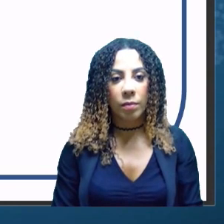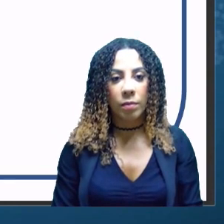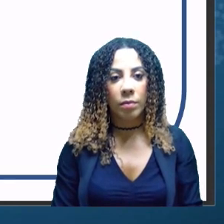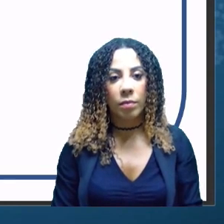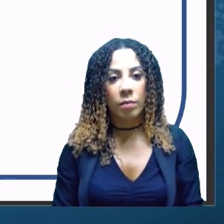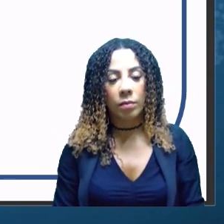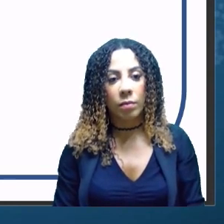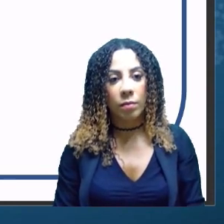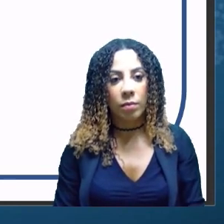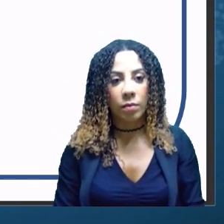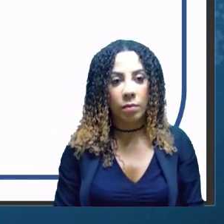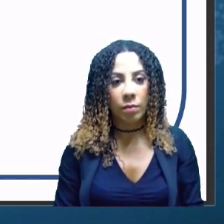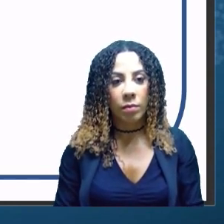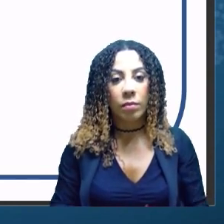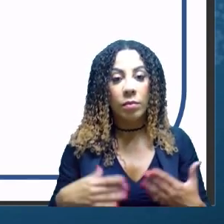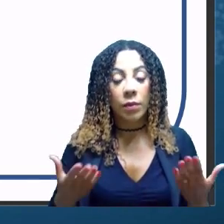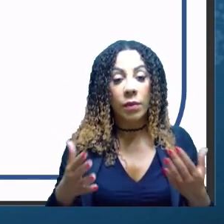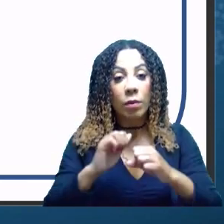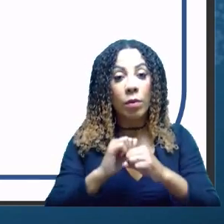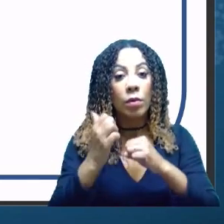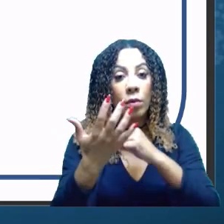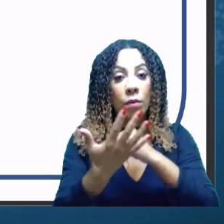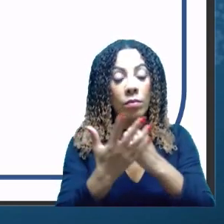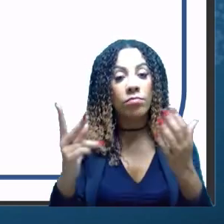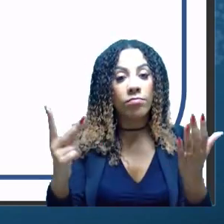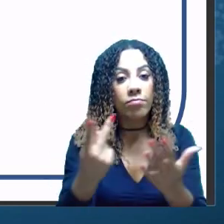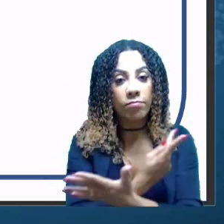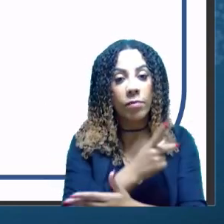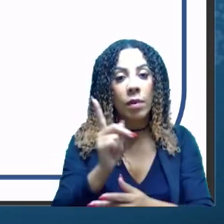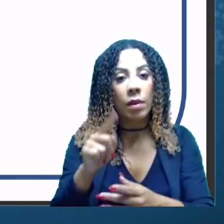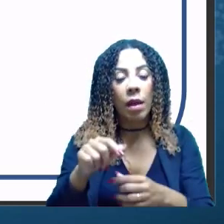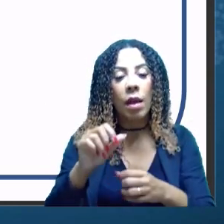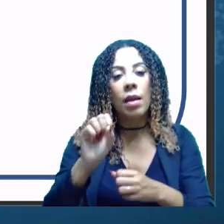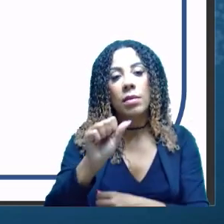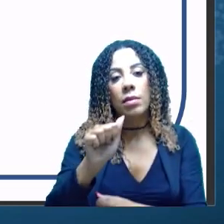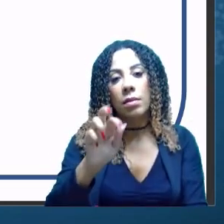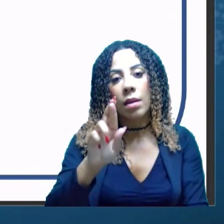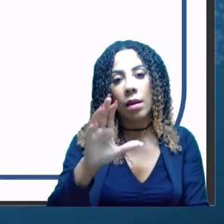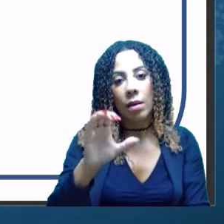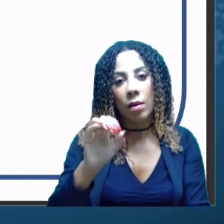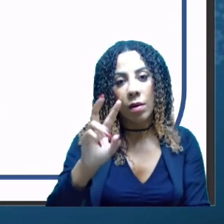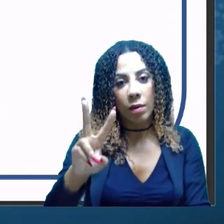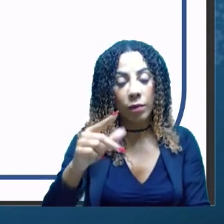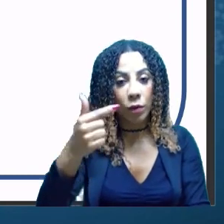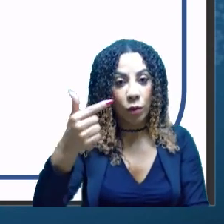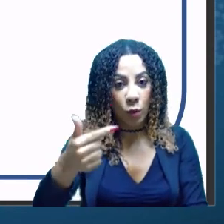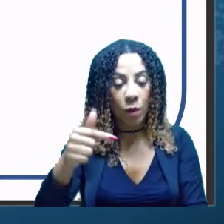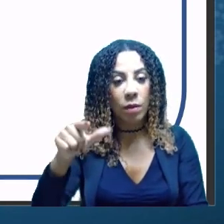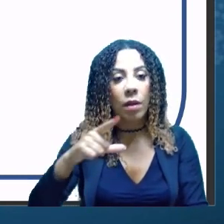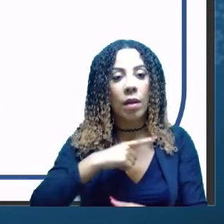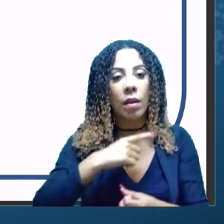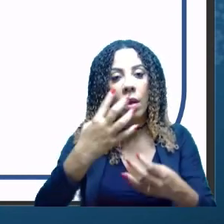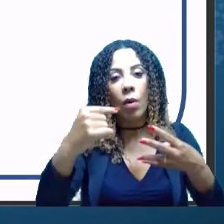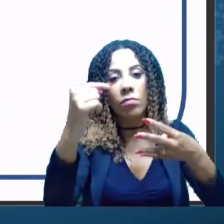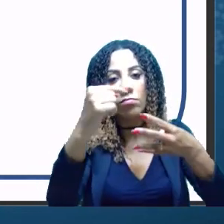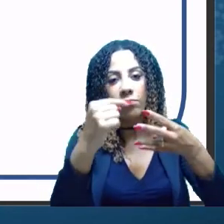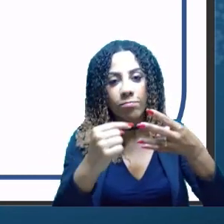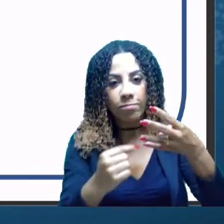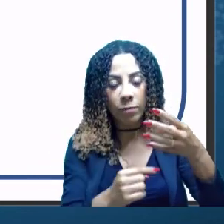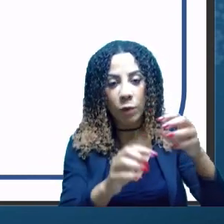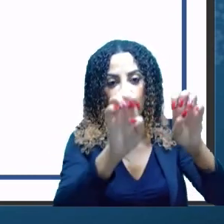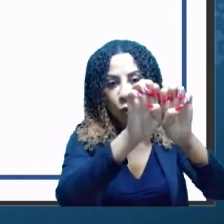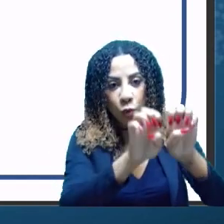A Covid-19 ela foi causada pelo vírus SARS-CoV-2. Esse vírus ele codifica 4 proteínas estruturais, dentre elas a proteína